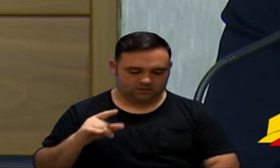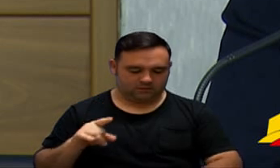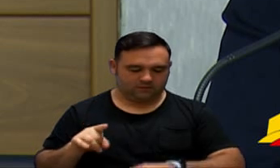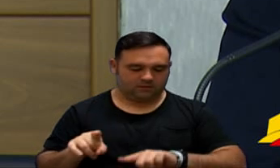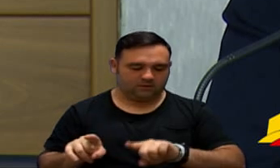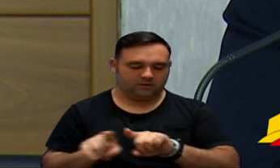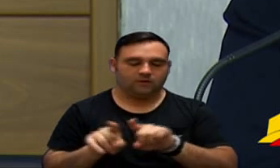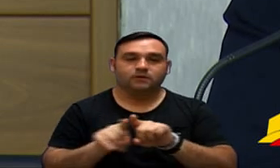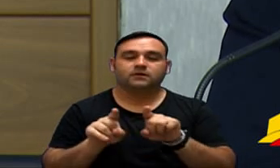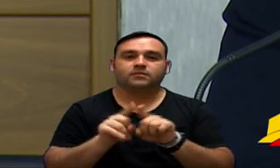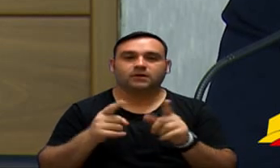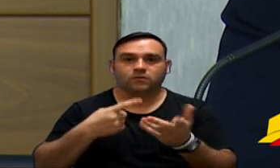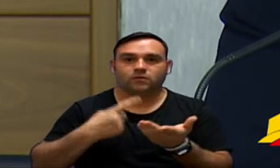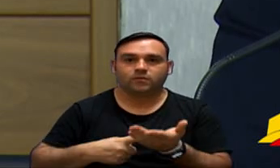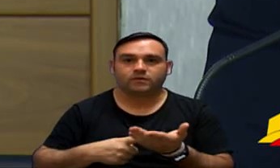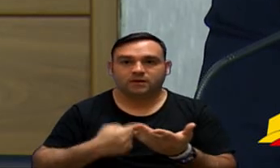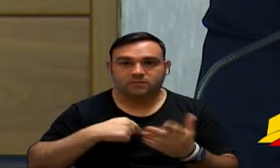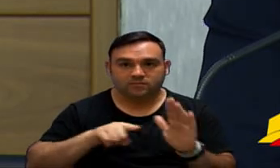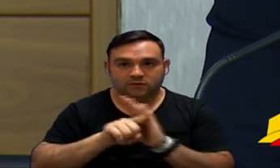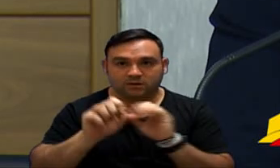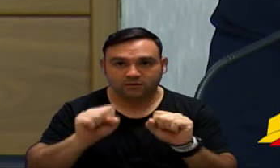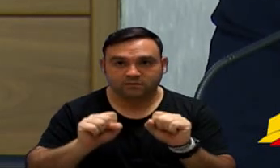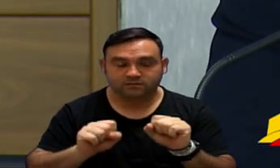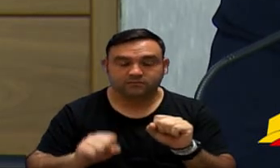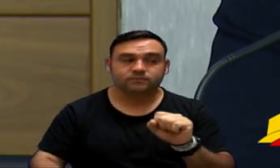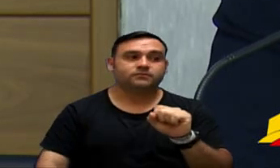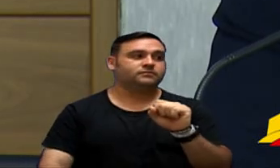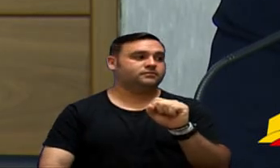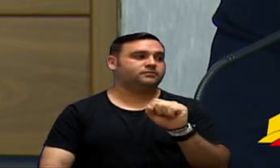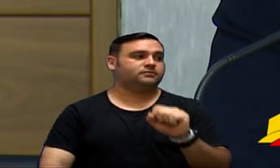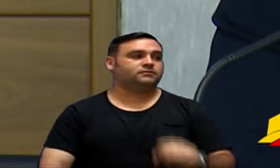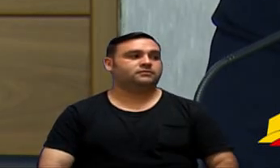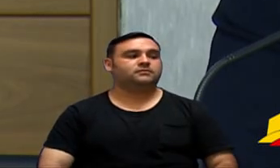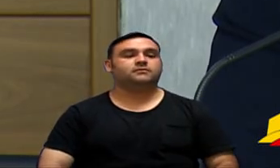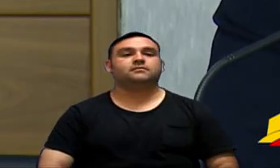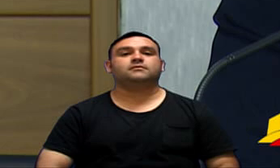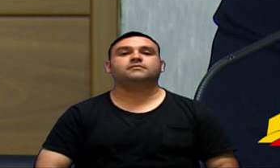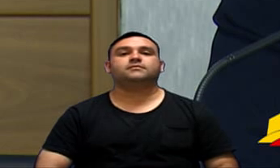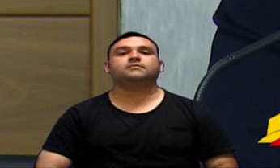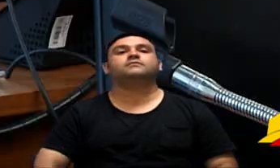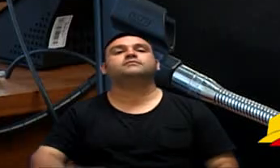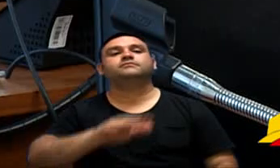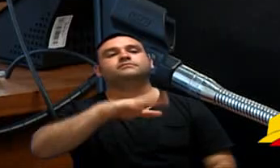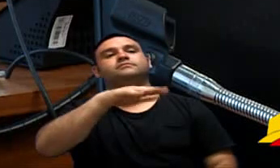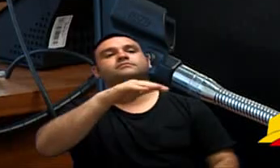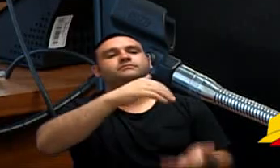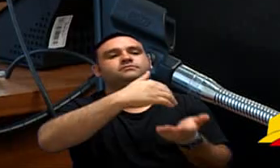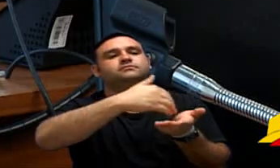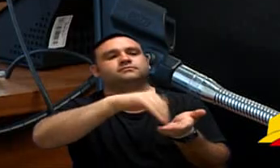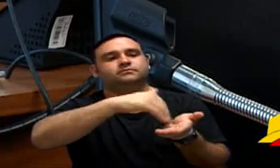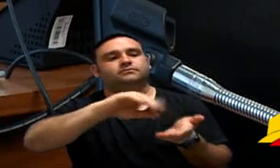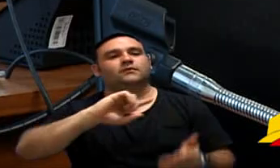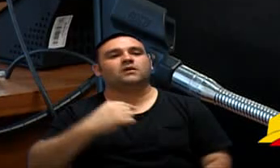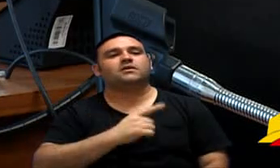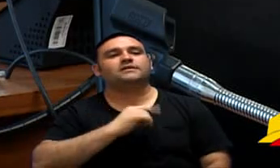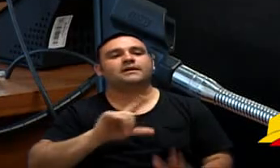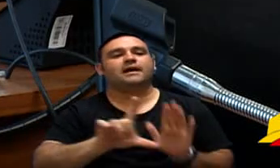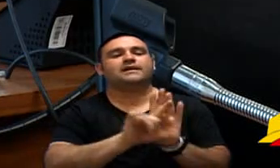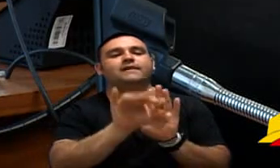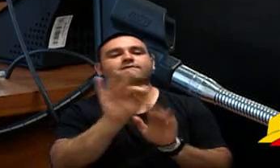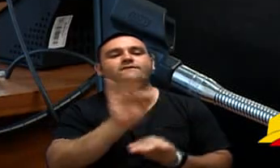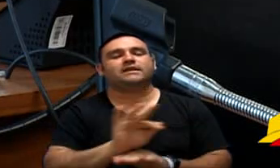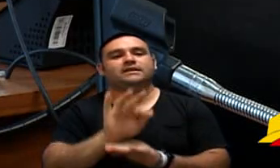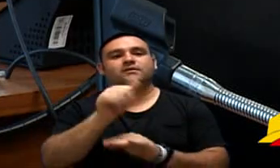um compromisso. Presidente, posso fazer a pergunta? Por favor, obrigada. O tempo é seu, vereador. Secretário, nós temos a Lei Federal